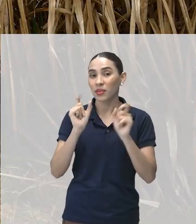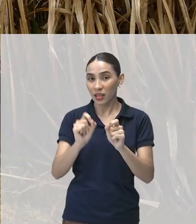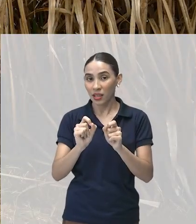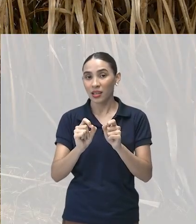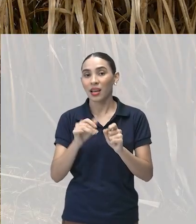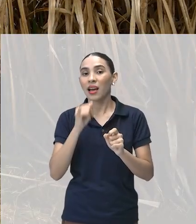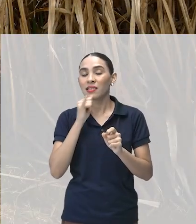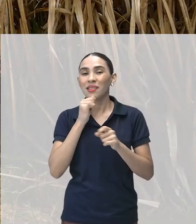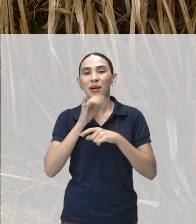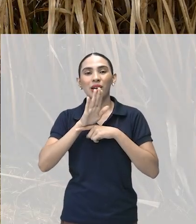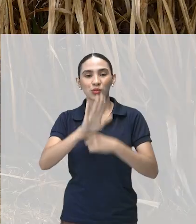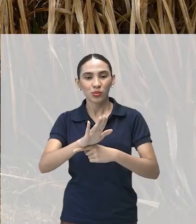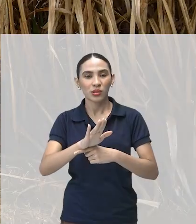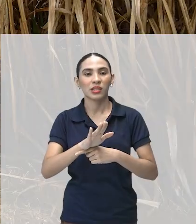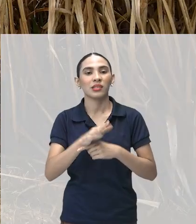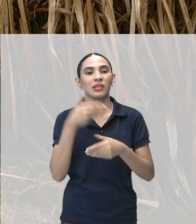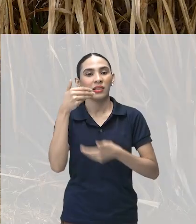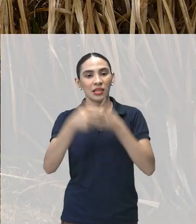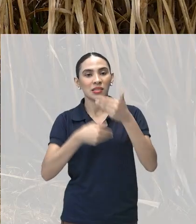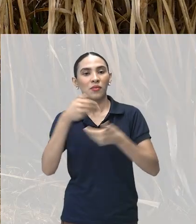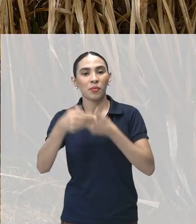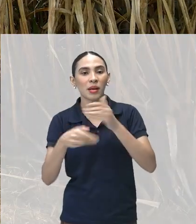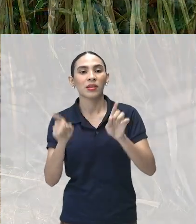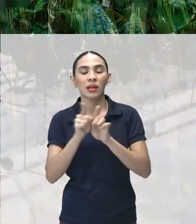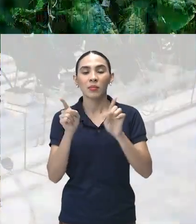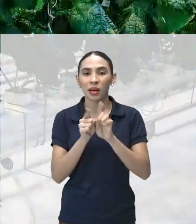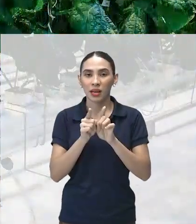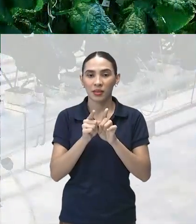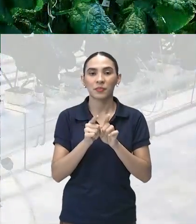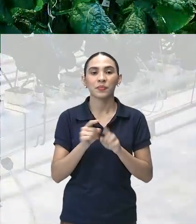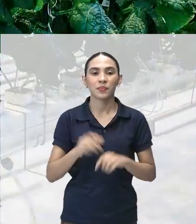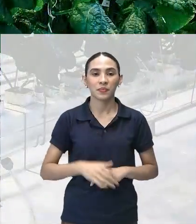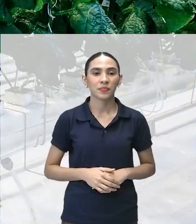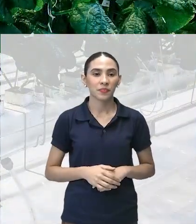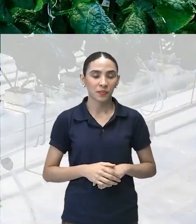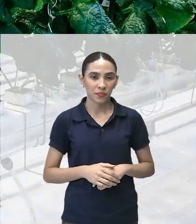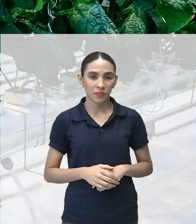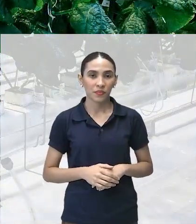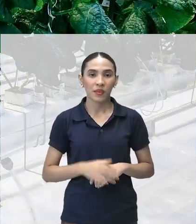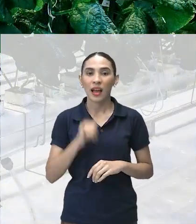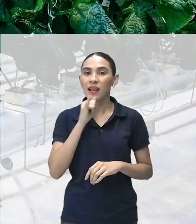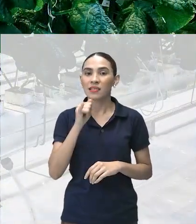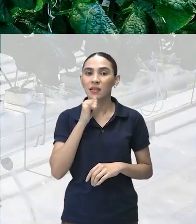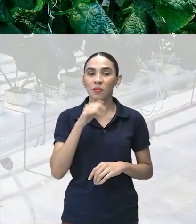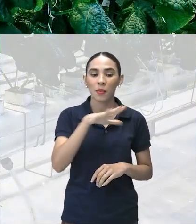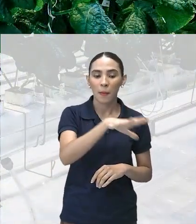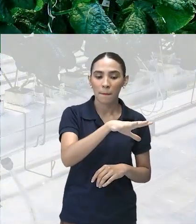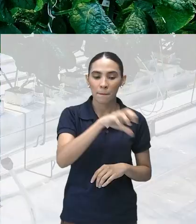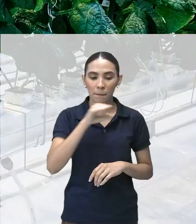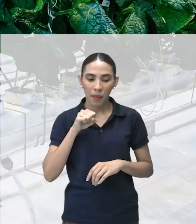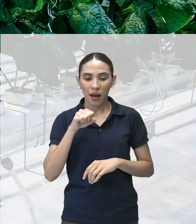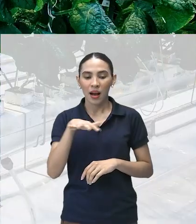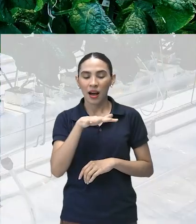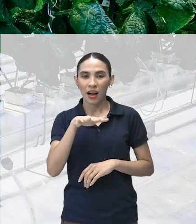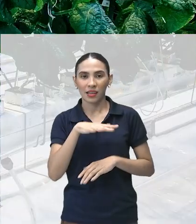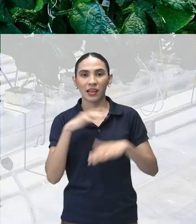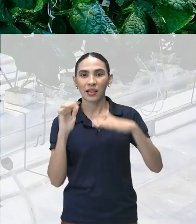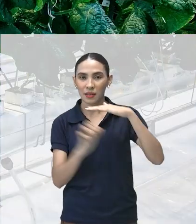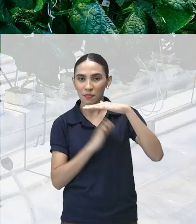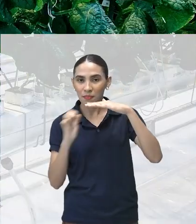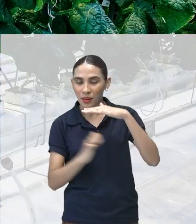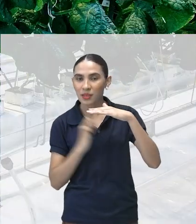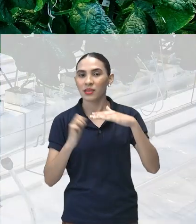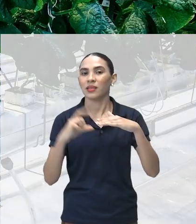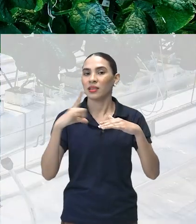na ajuda, né, desse desenvolvimento do processo de pegar as partes das indústrias,